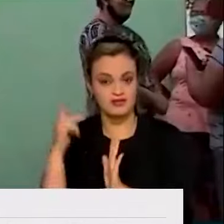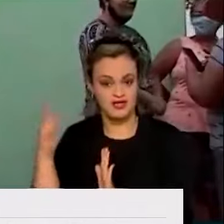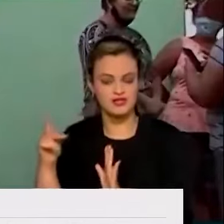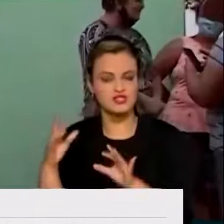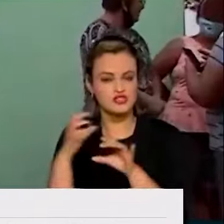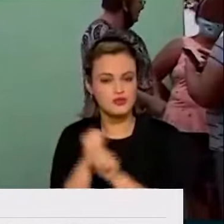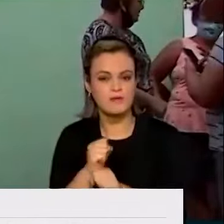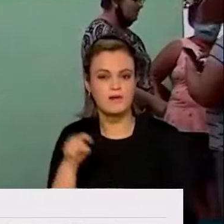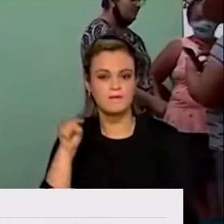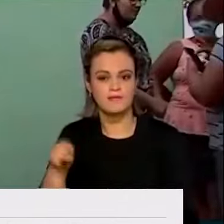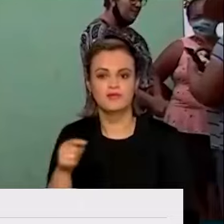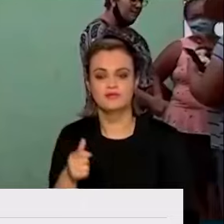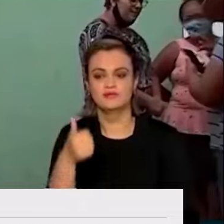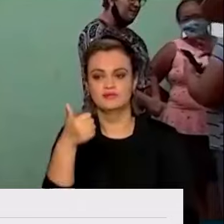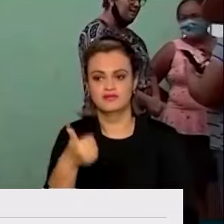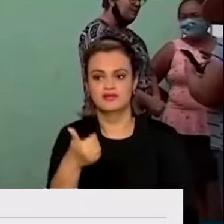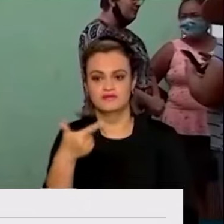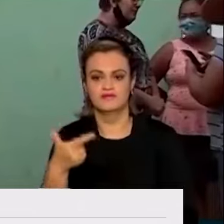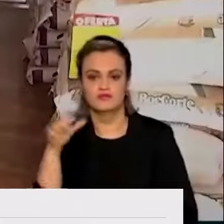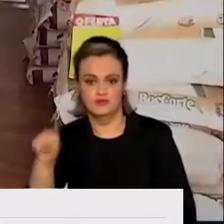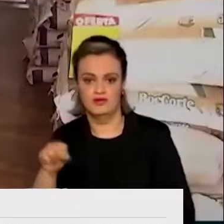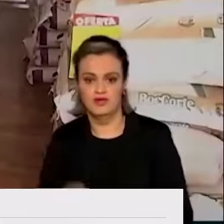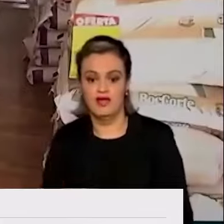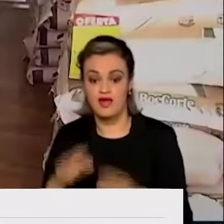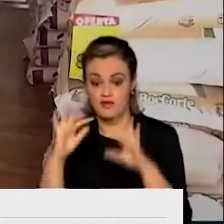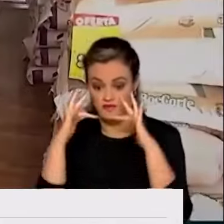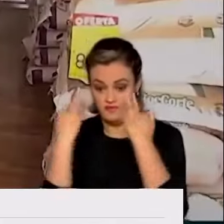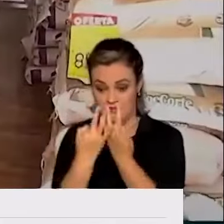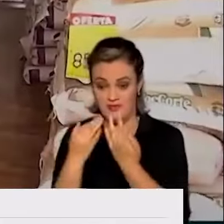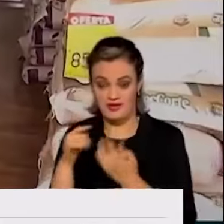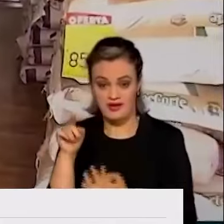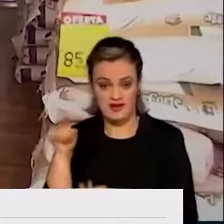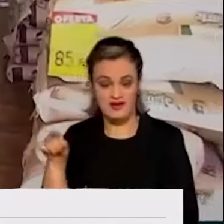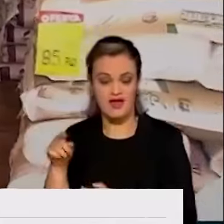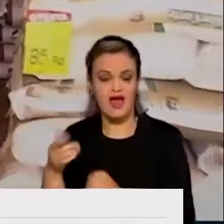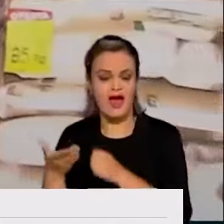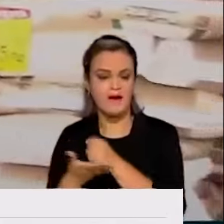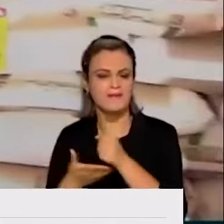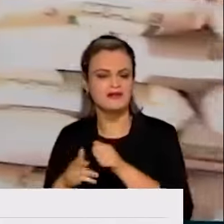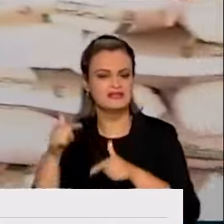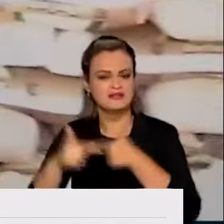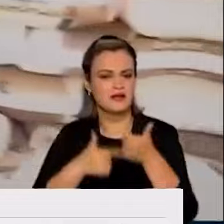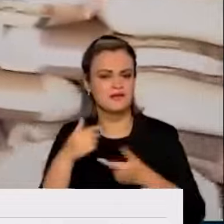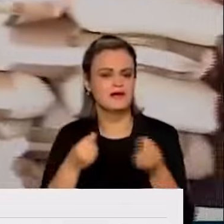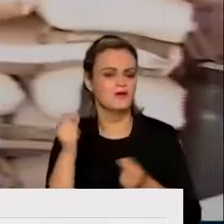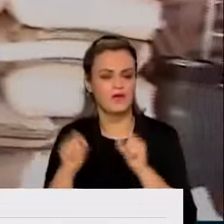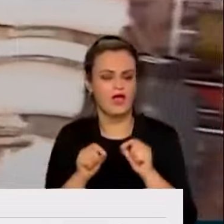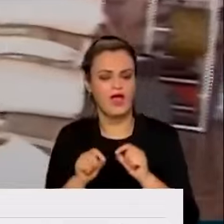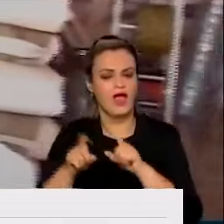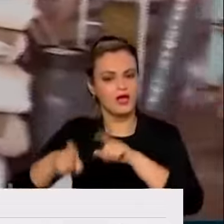da farmácia popular, do sistema de gratuidade, e 12 milhões de reais da